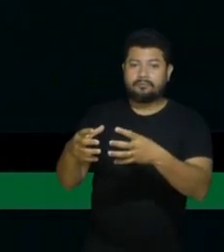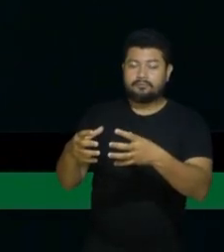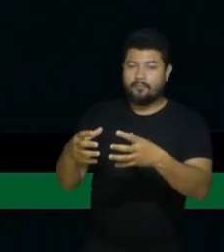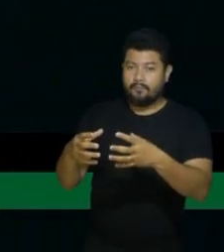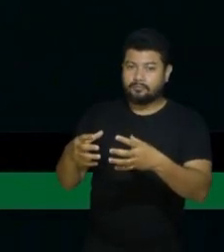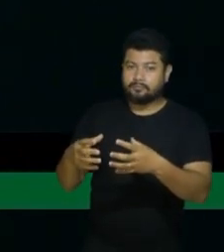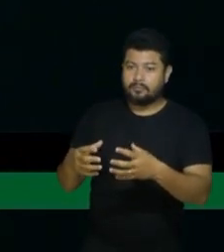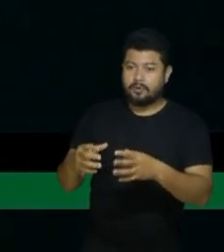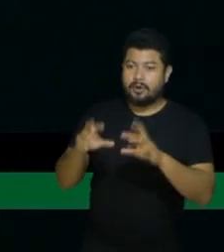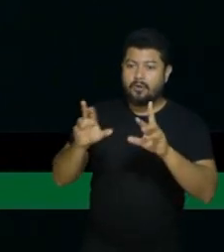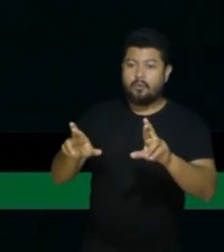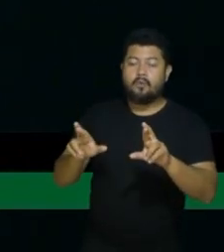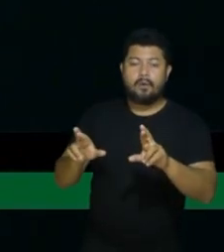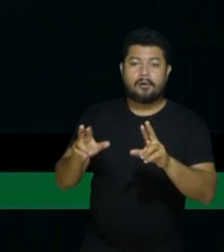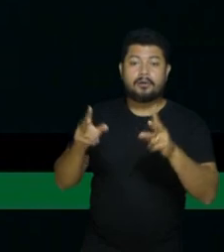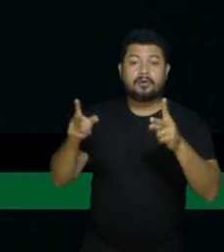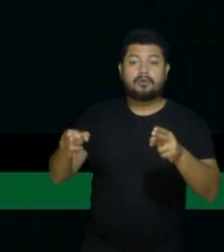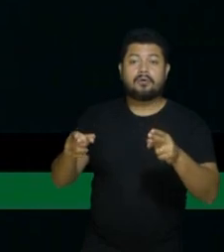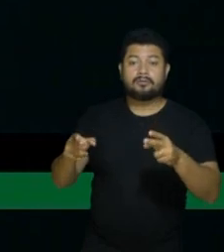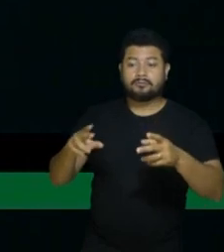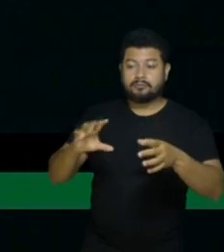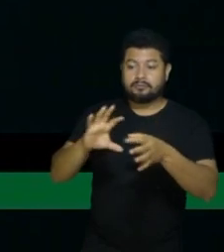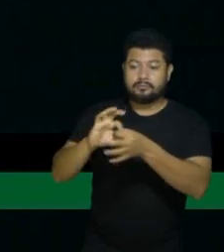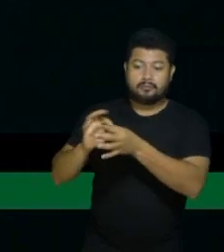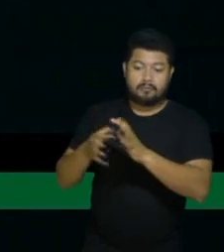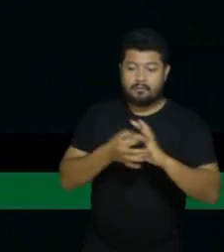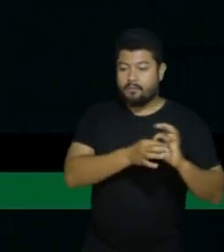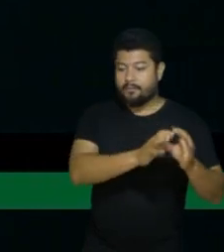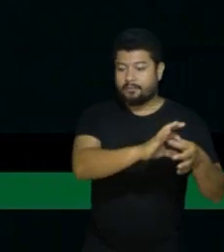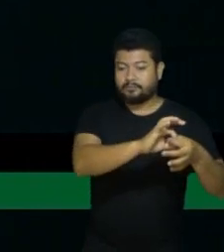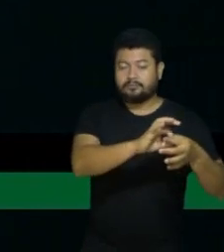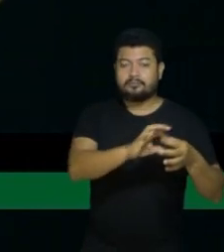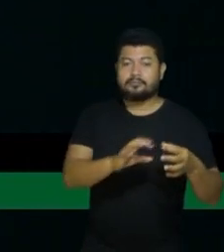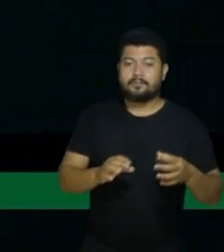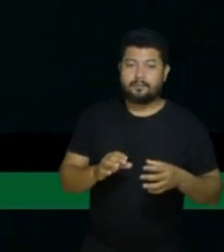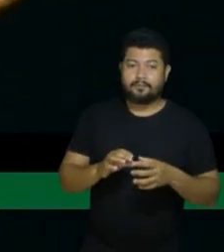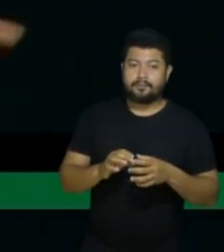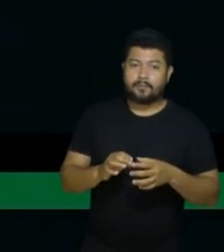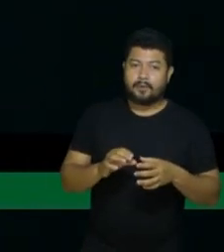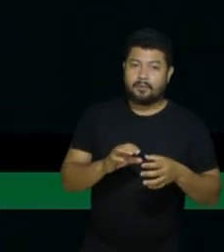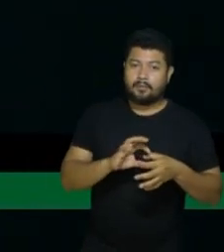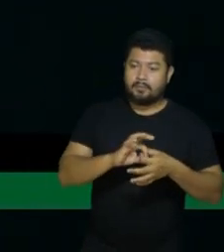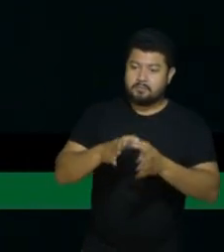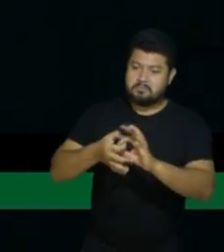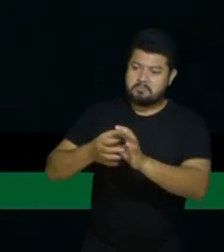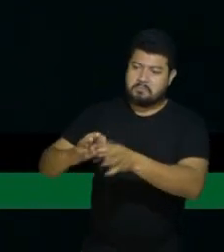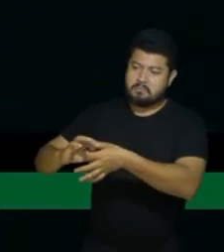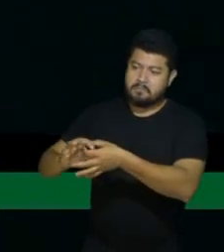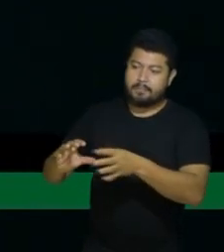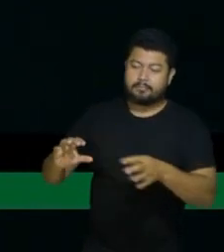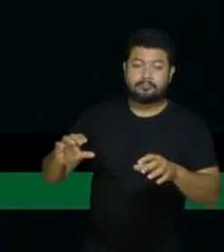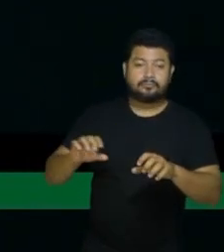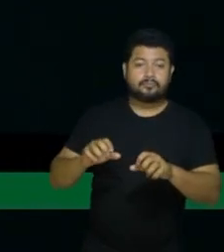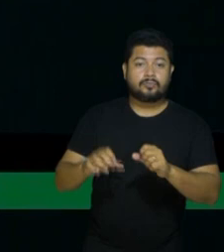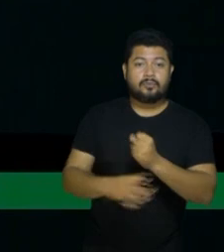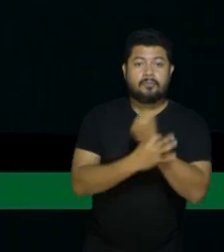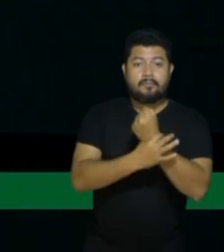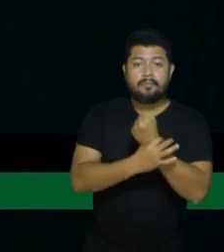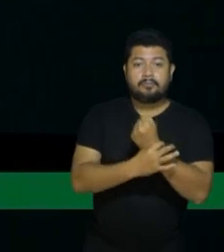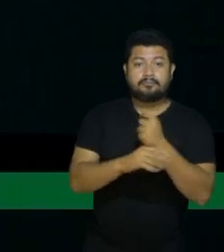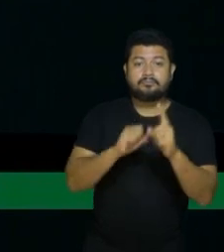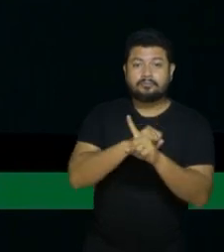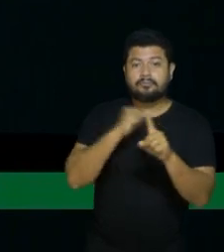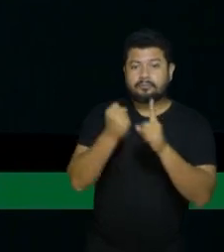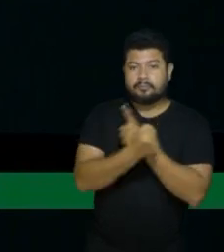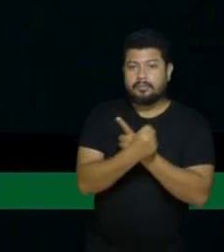cordão de proteção social é por isso que é importante reuniões como essa senhor presidente para que a